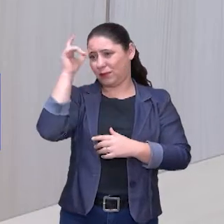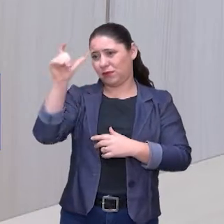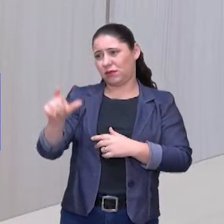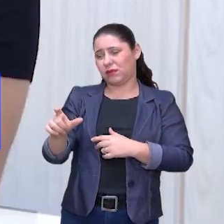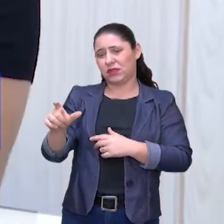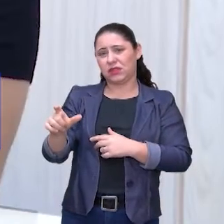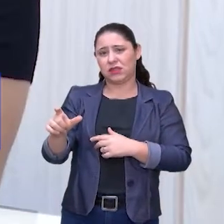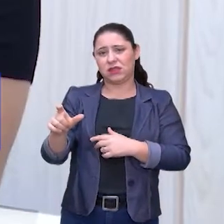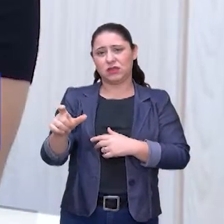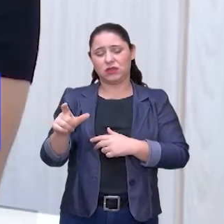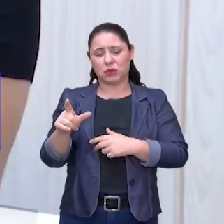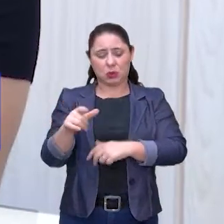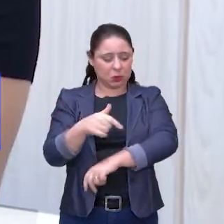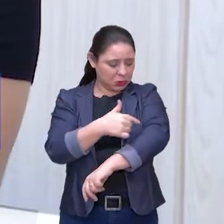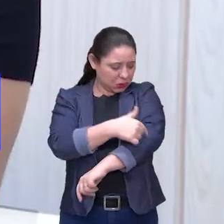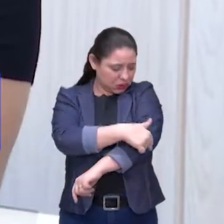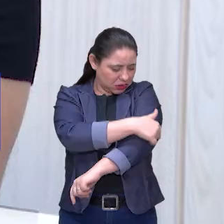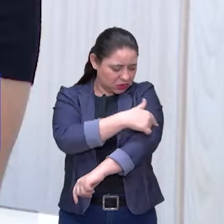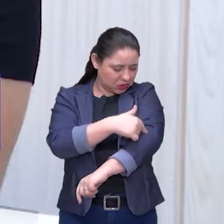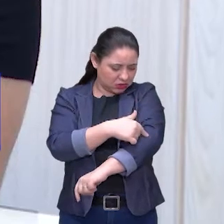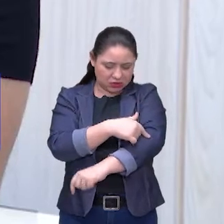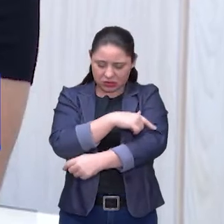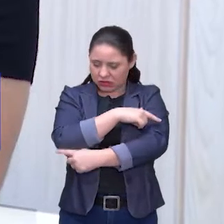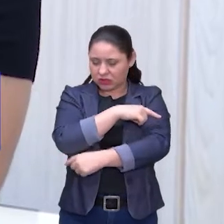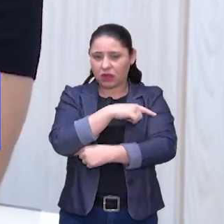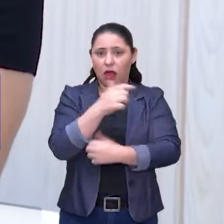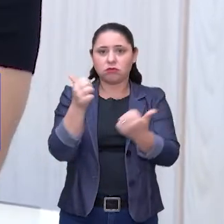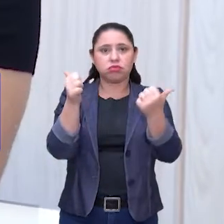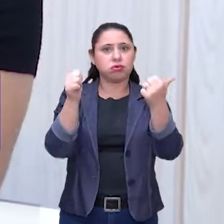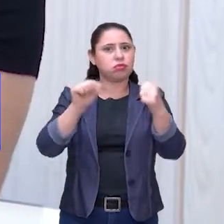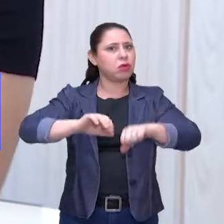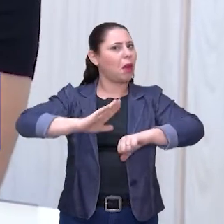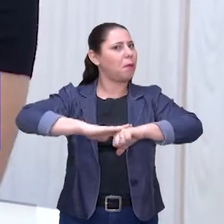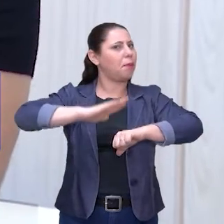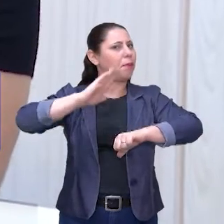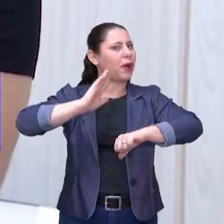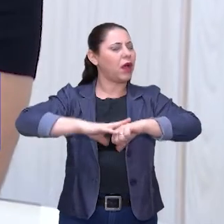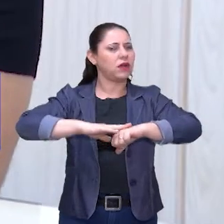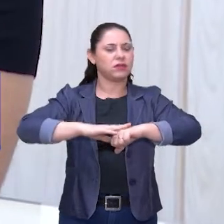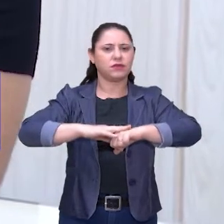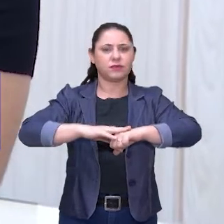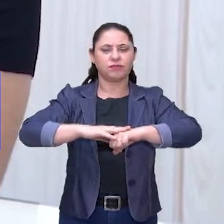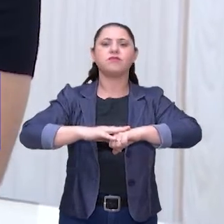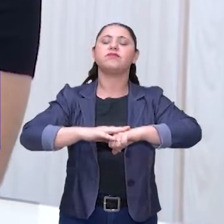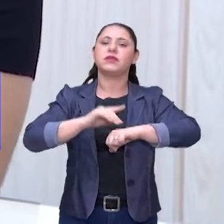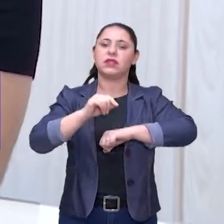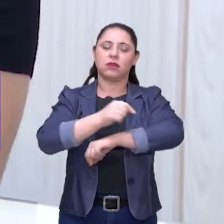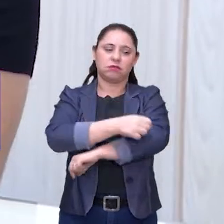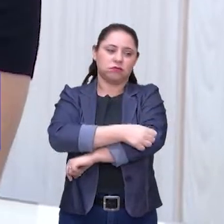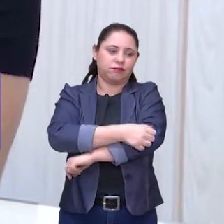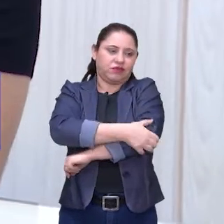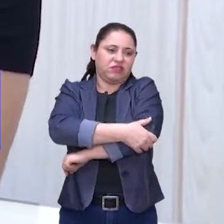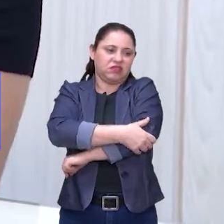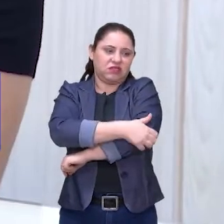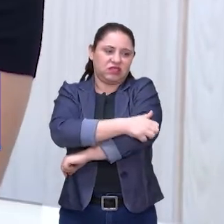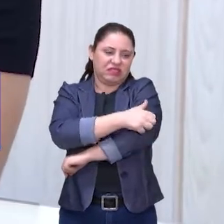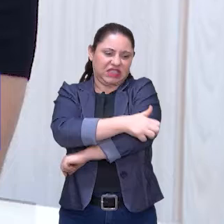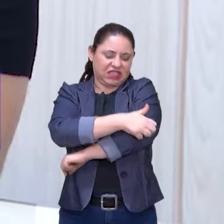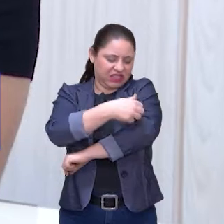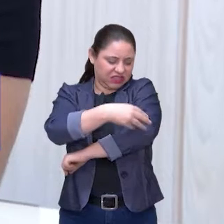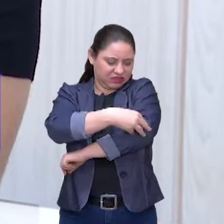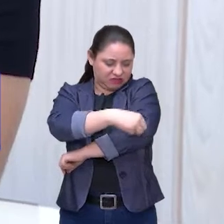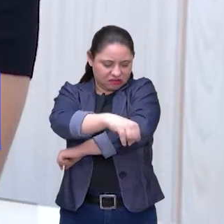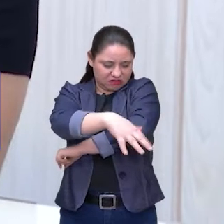li, né? Sim, né? Porque o paciente fica todo com aquelas lesões, principalmente nos casos mais graves, né?